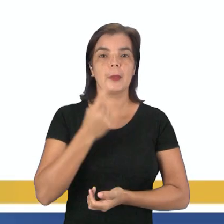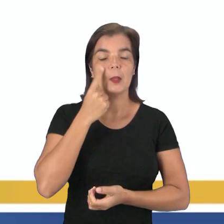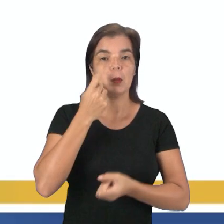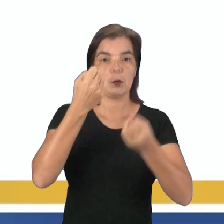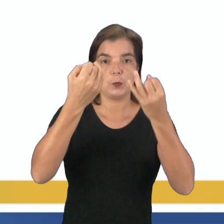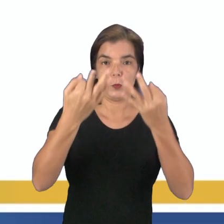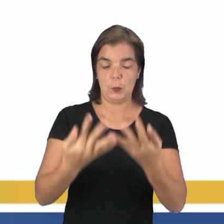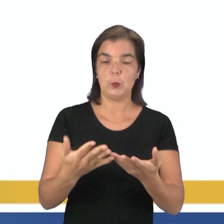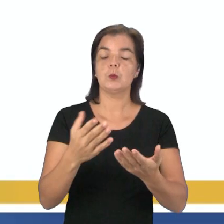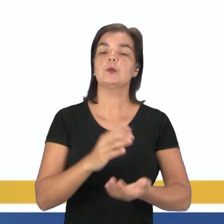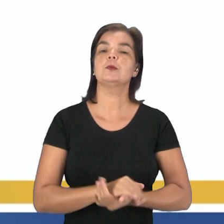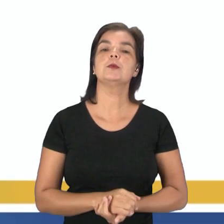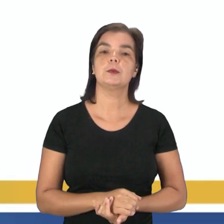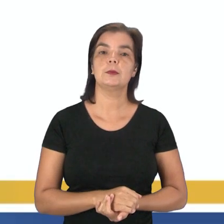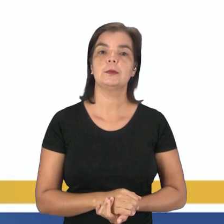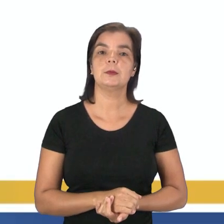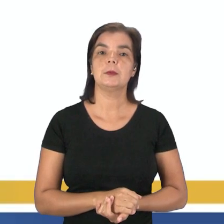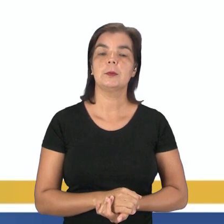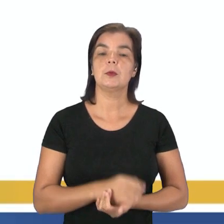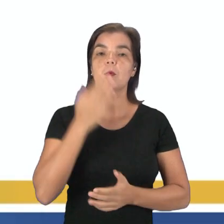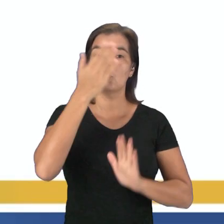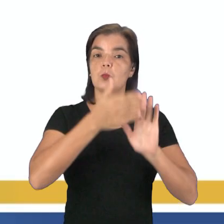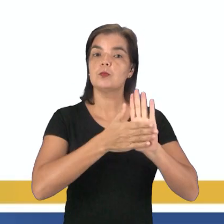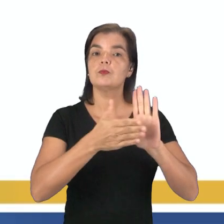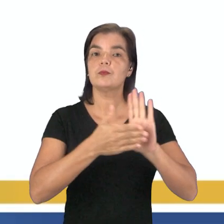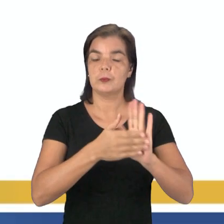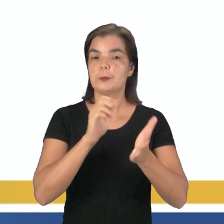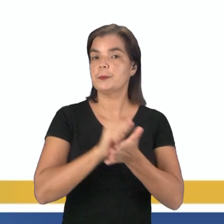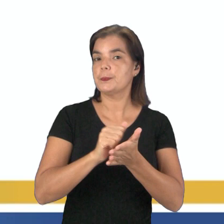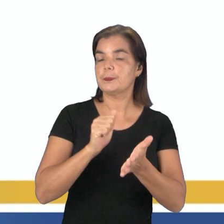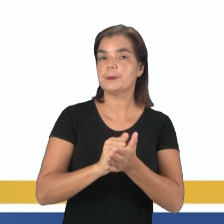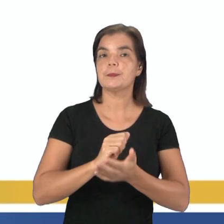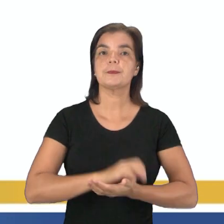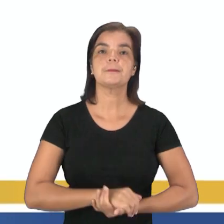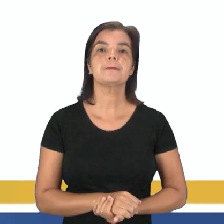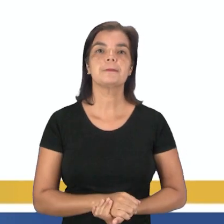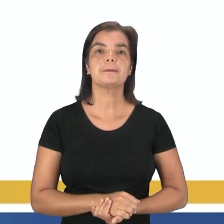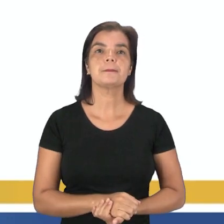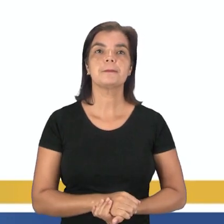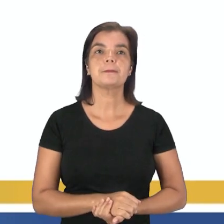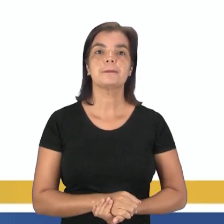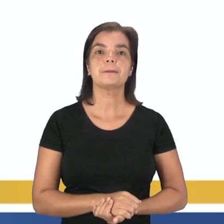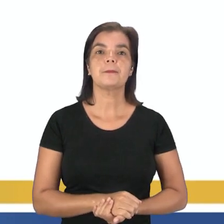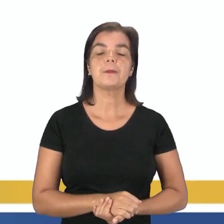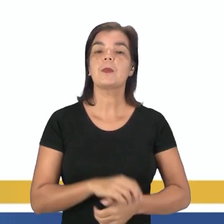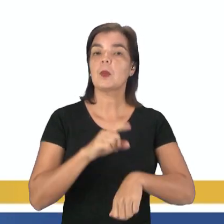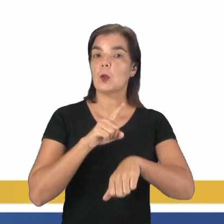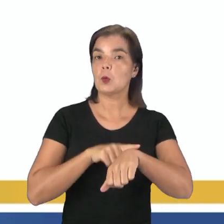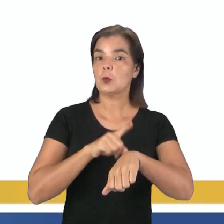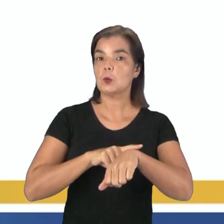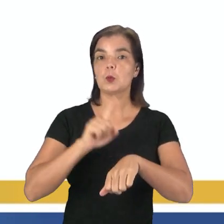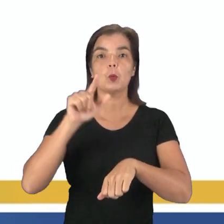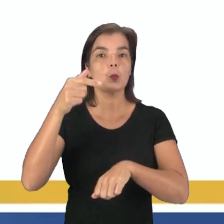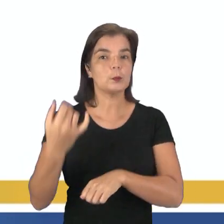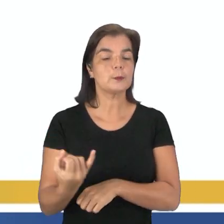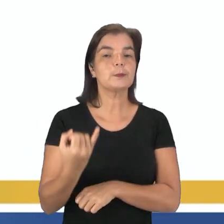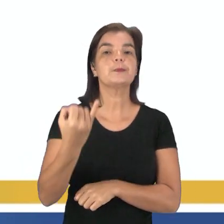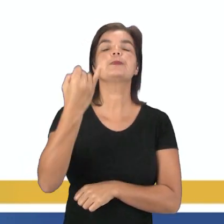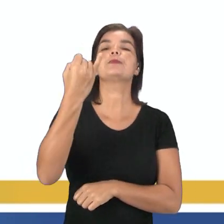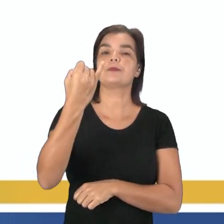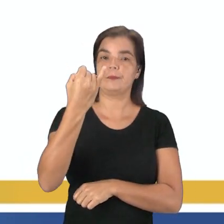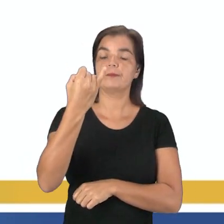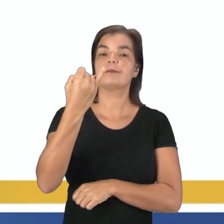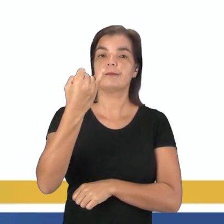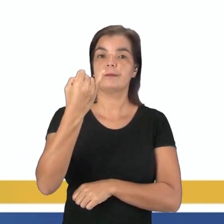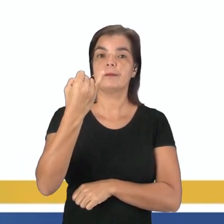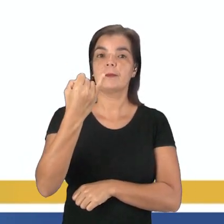aí, que são os documentos como forma de escritas. Então vamos lá, continuando. Outro fator importante que a